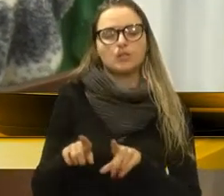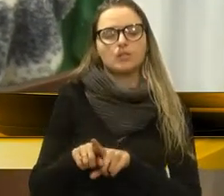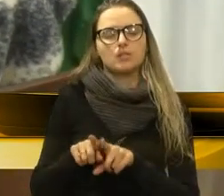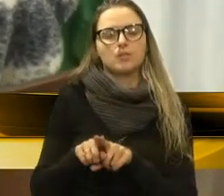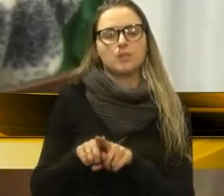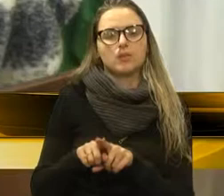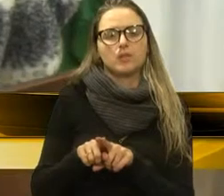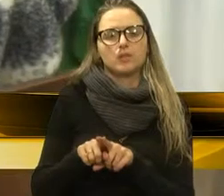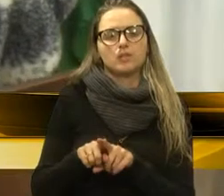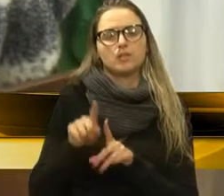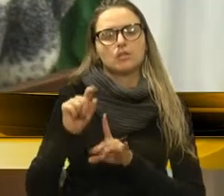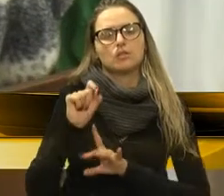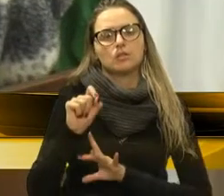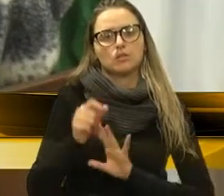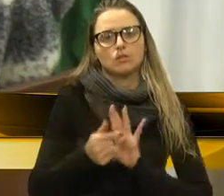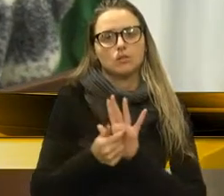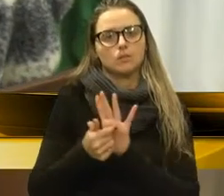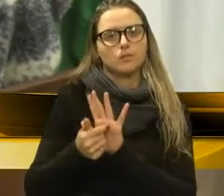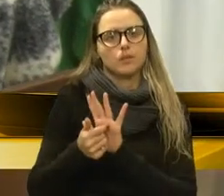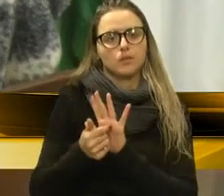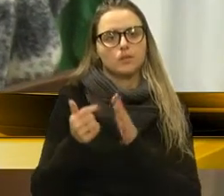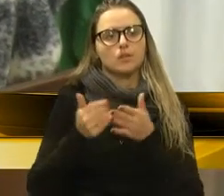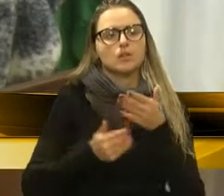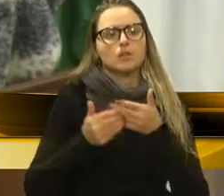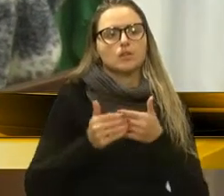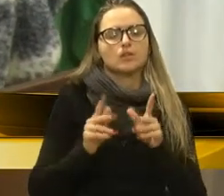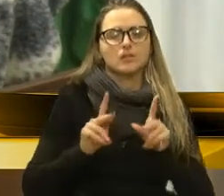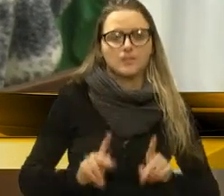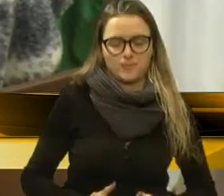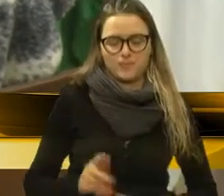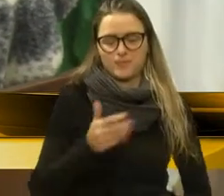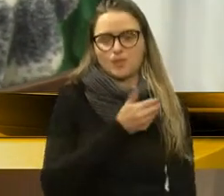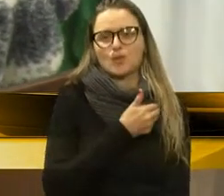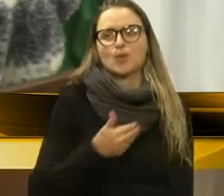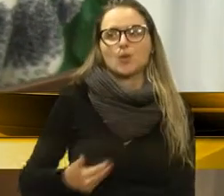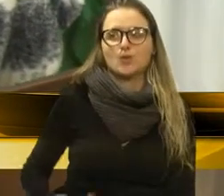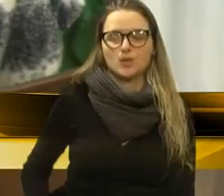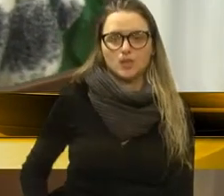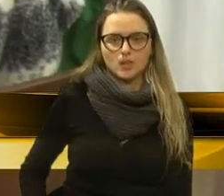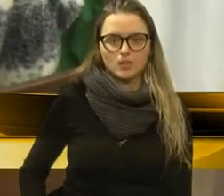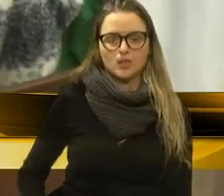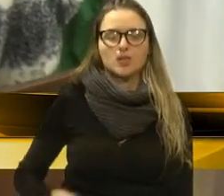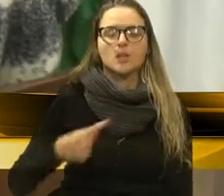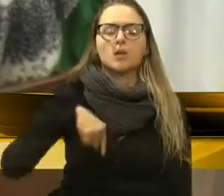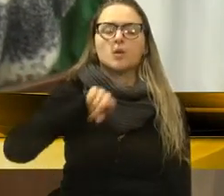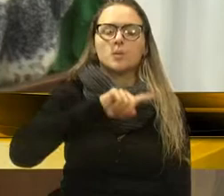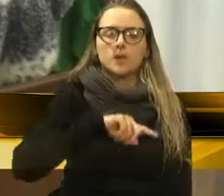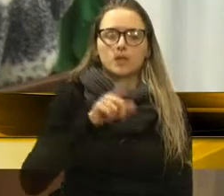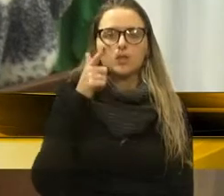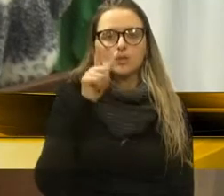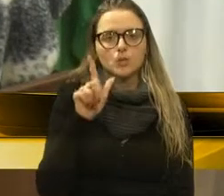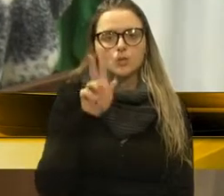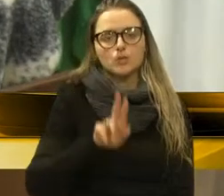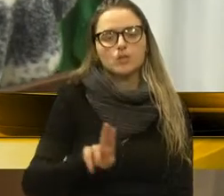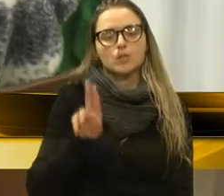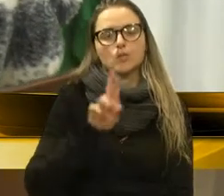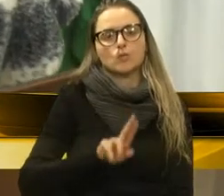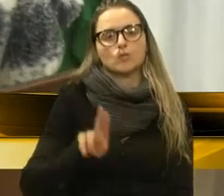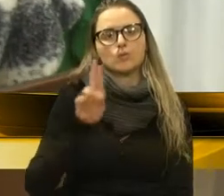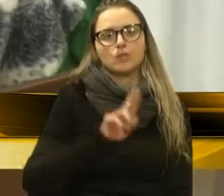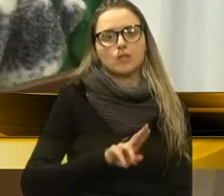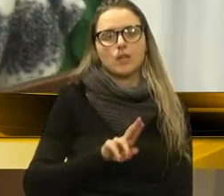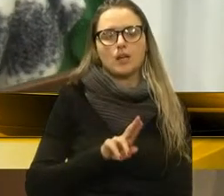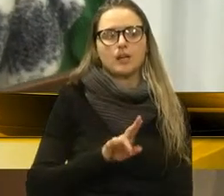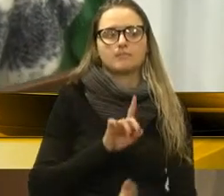posteriormente apresenta aos empresários e ao governo para a gente utilizar, então, a lei